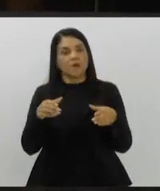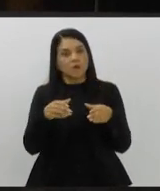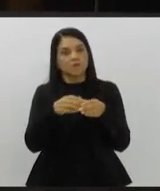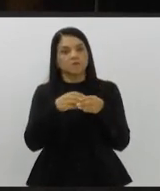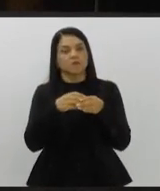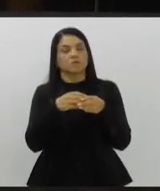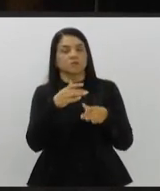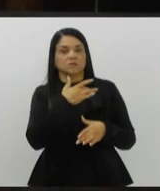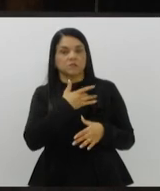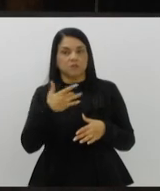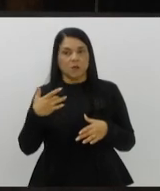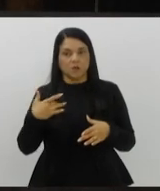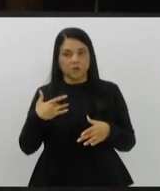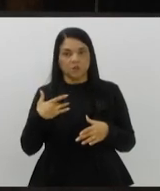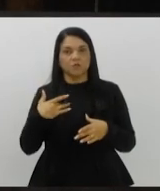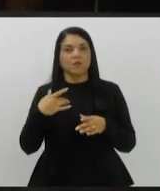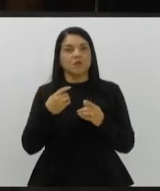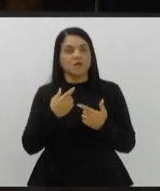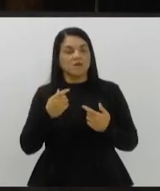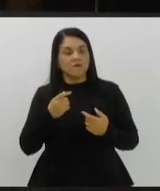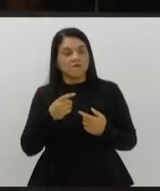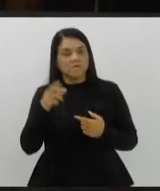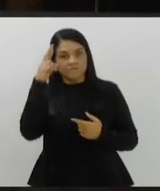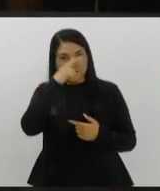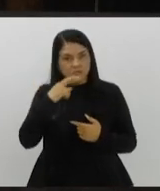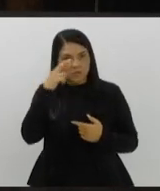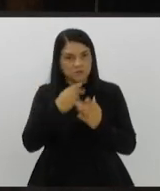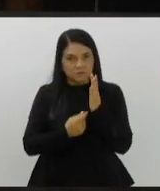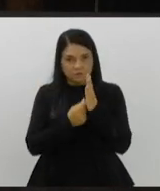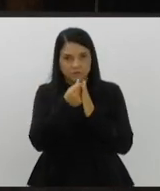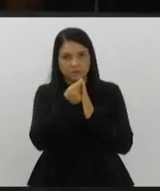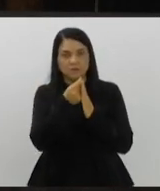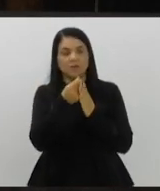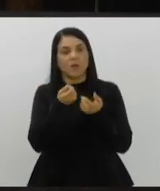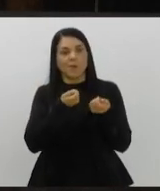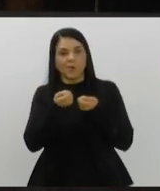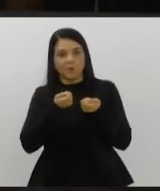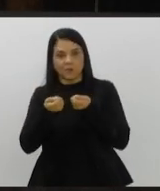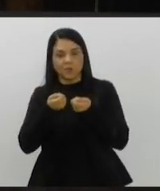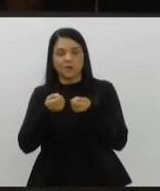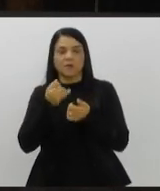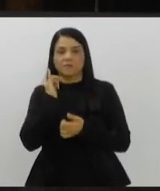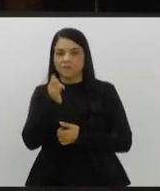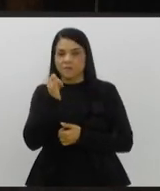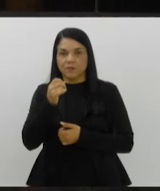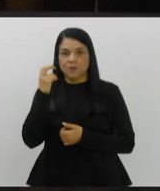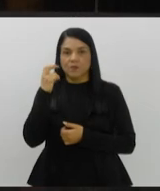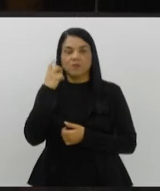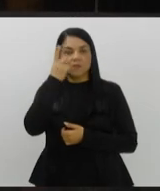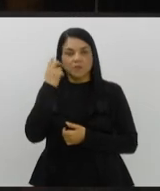Orçamento, Fiscalização Financeira e Controle. Relatores, deputada Verônica Lima,